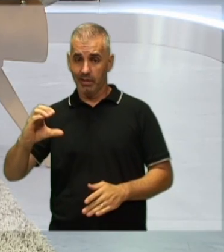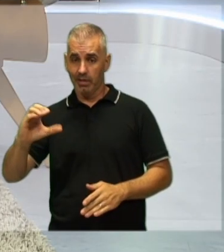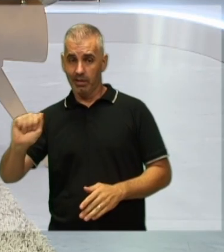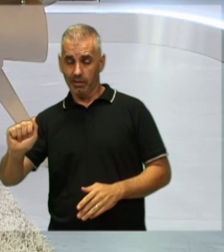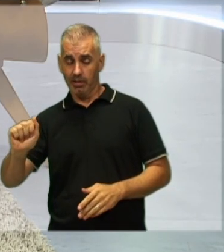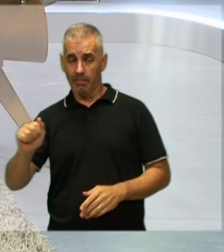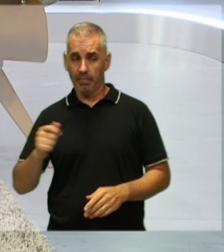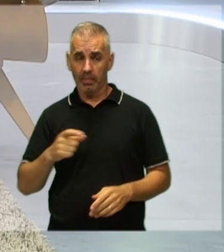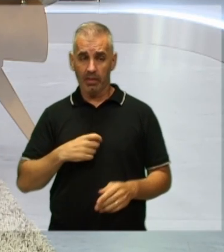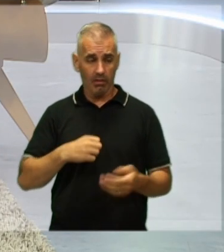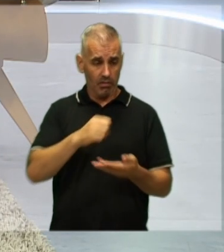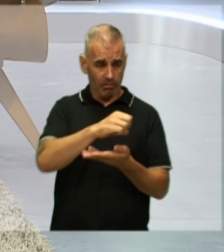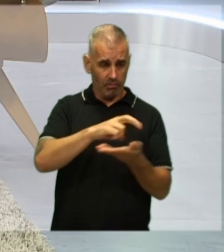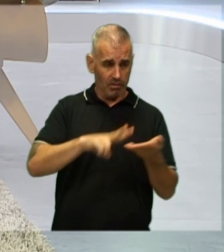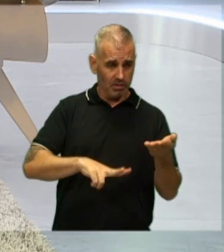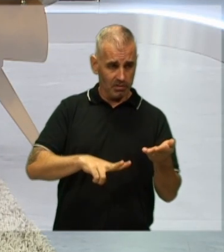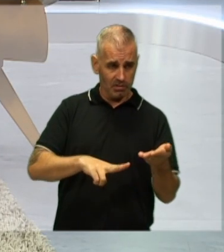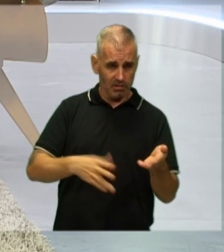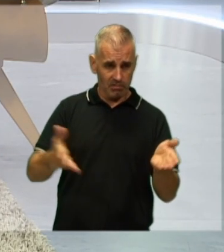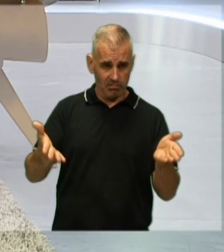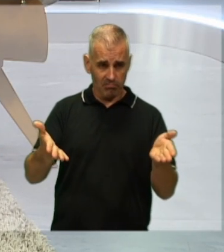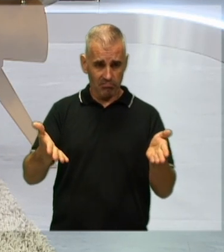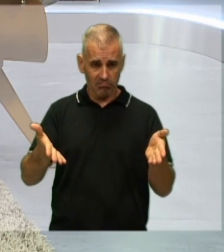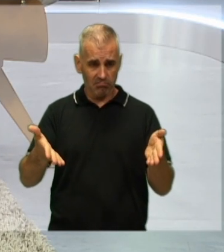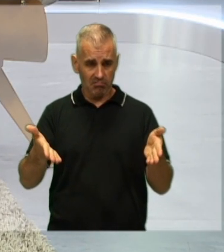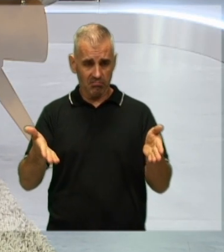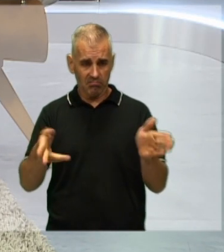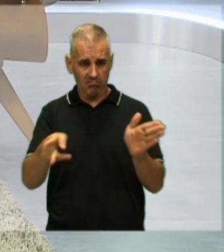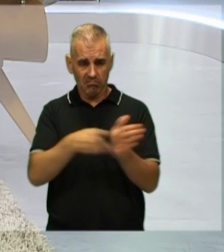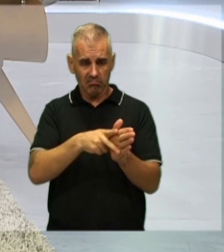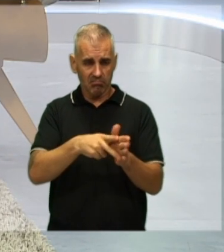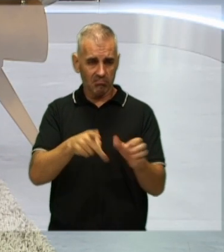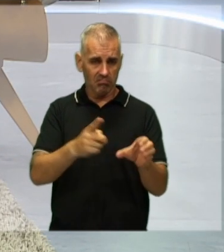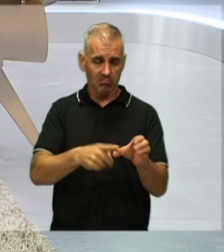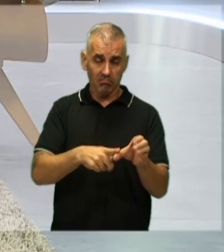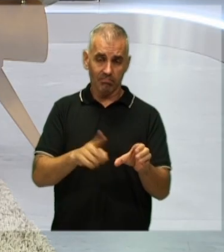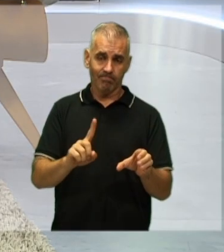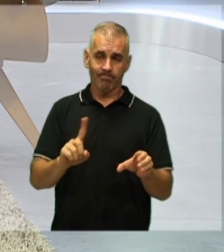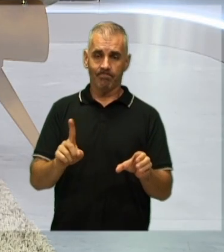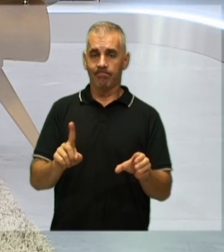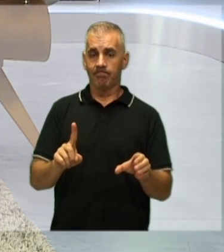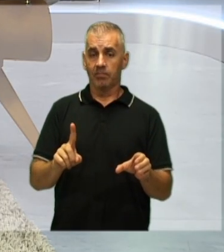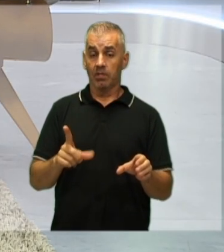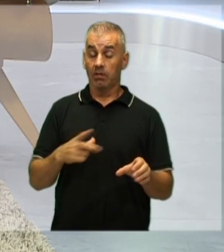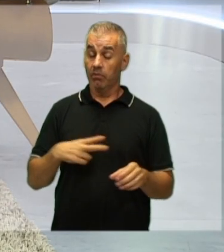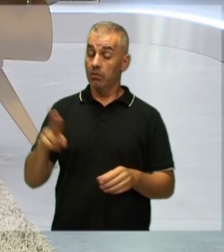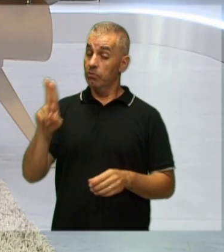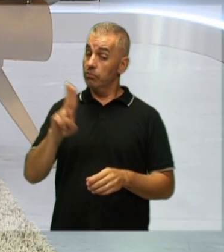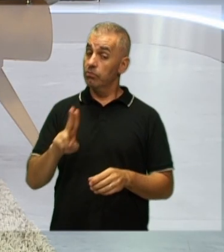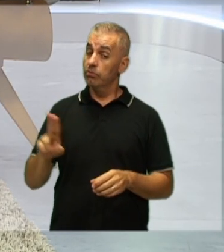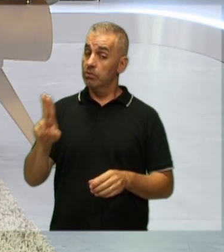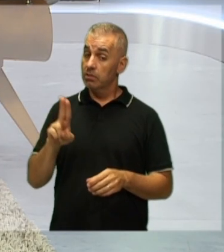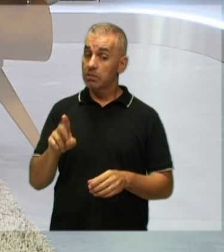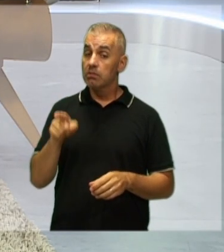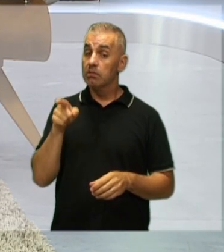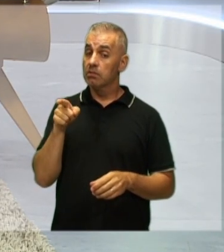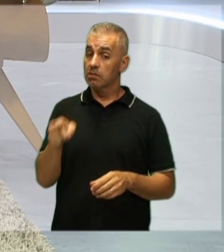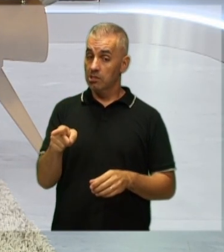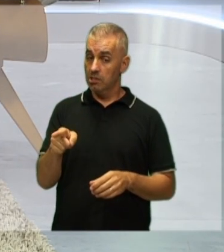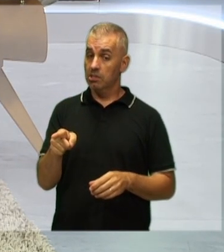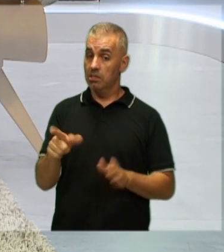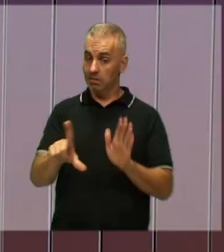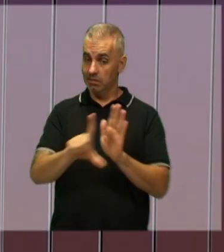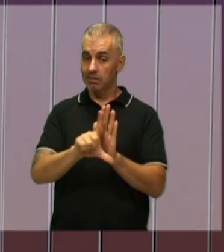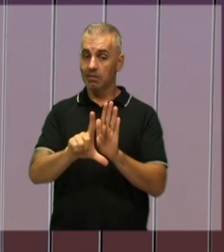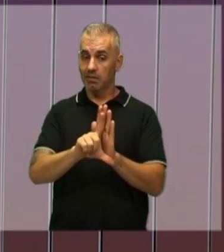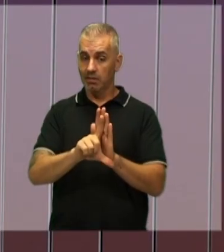uma avaliação subjetiva do município para dizer... Não, já está lá, o município vai usar o que está lá no ECA, diz, não, isso